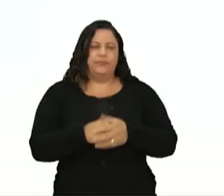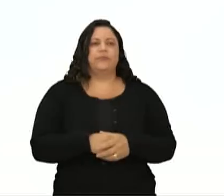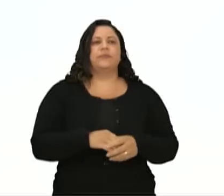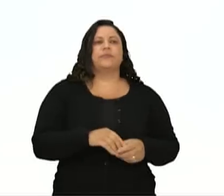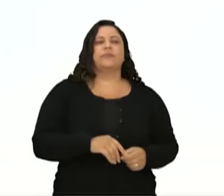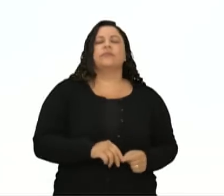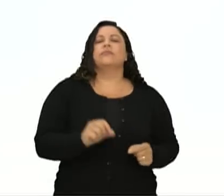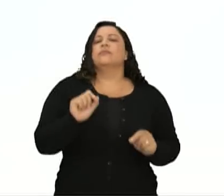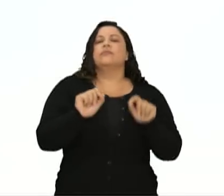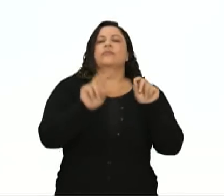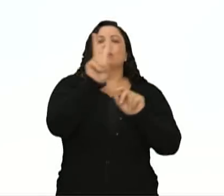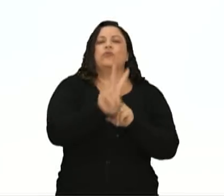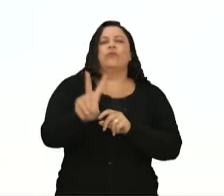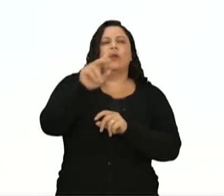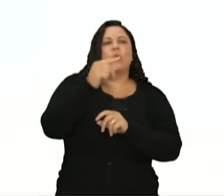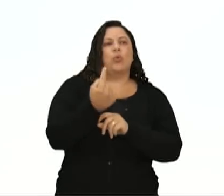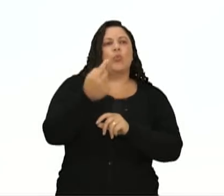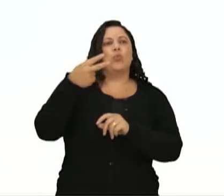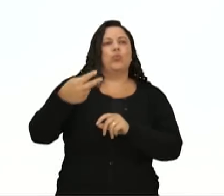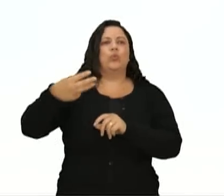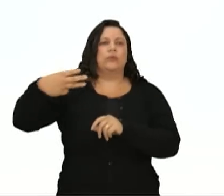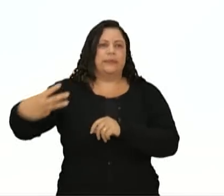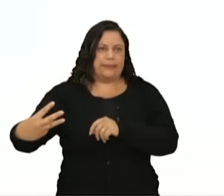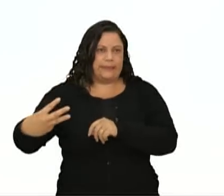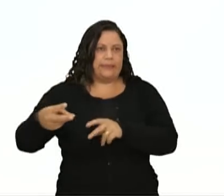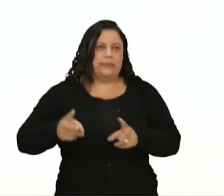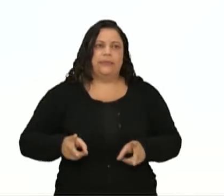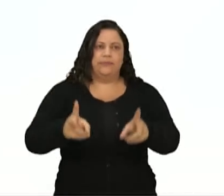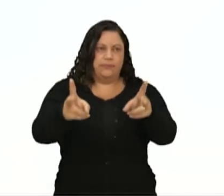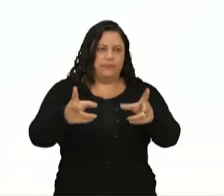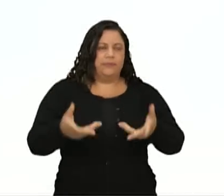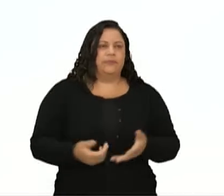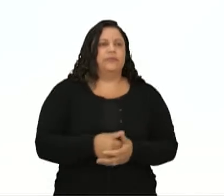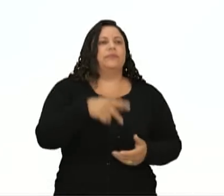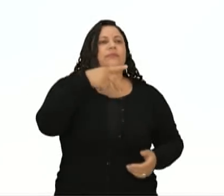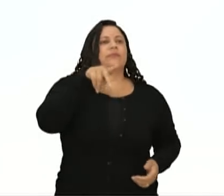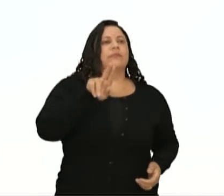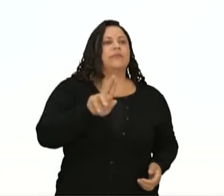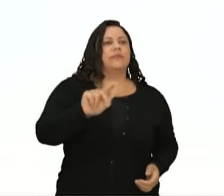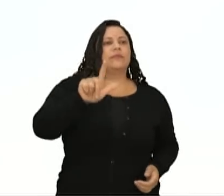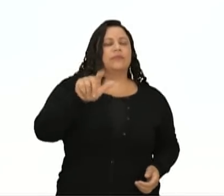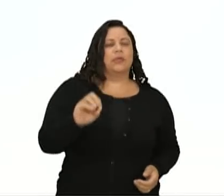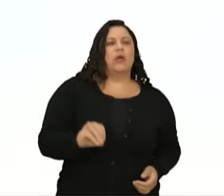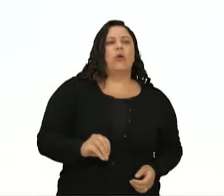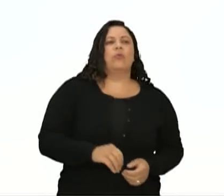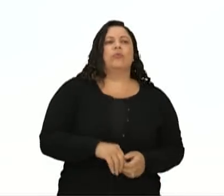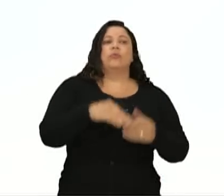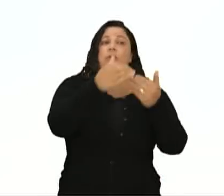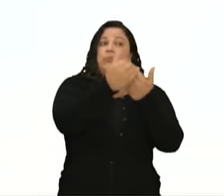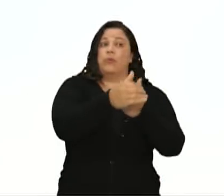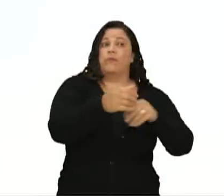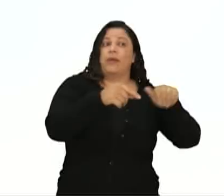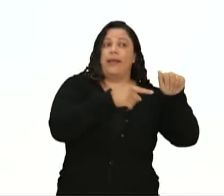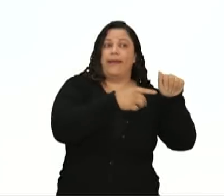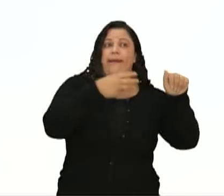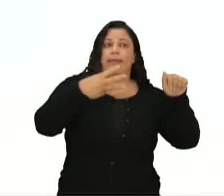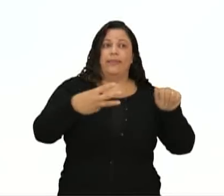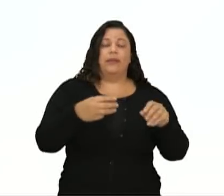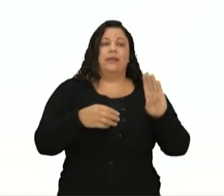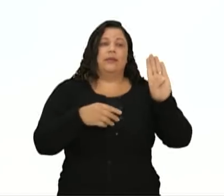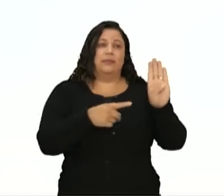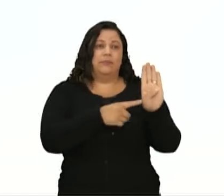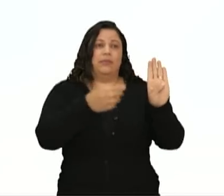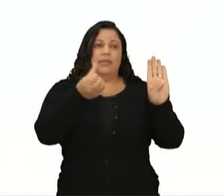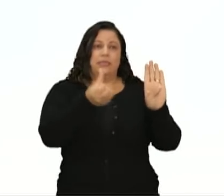3, respectivamente. Paulo obteve na prova A 3, na prova B